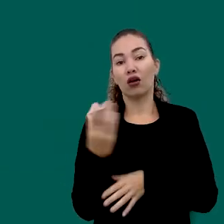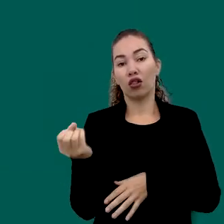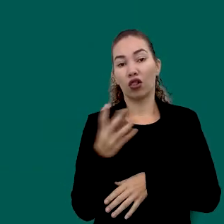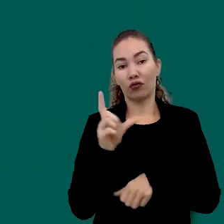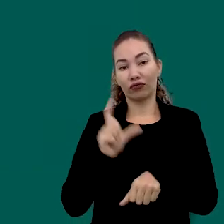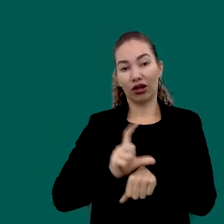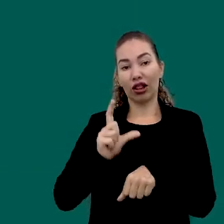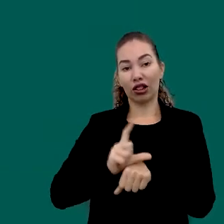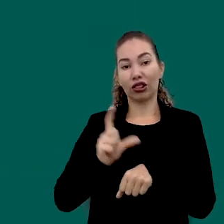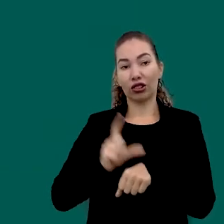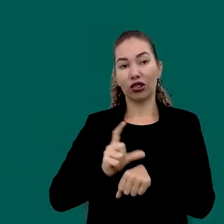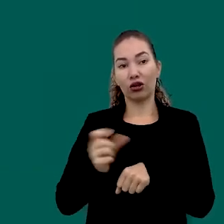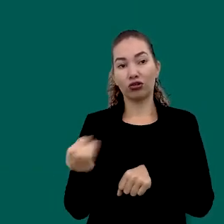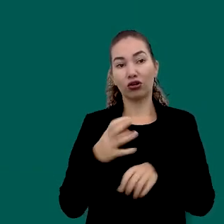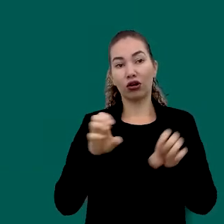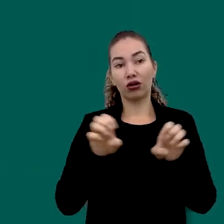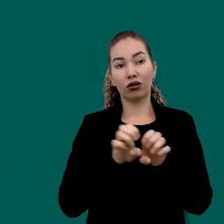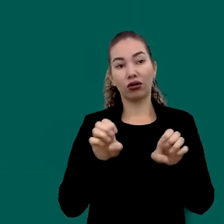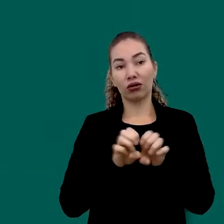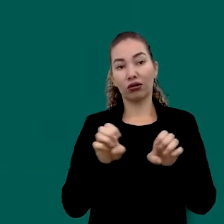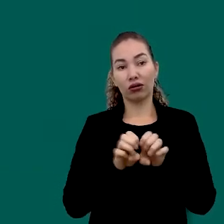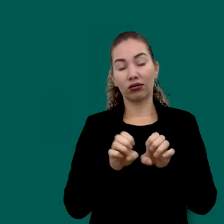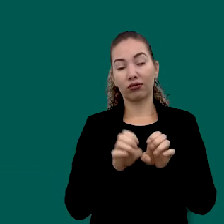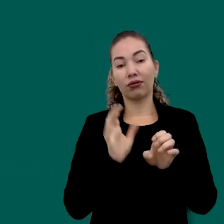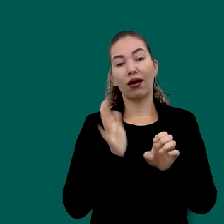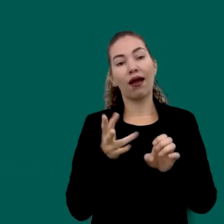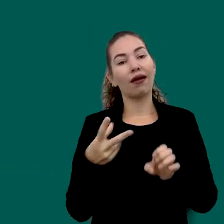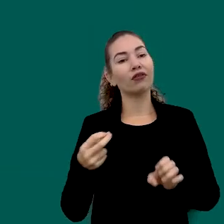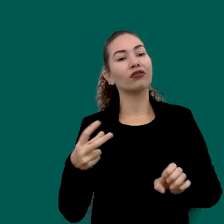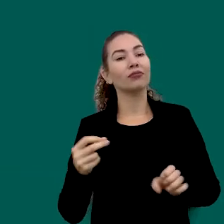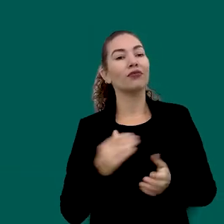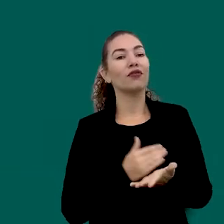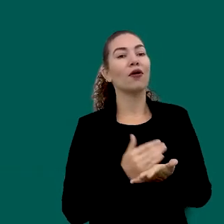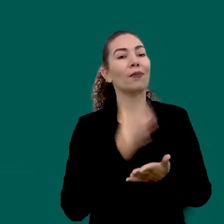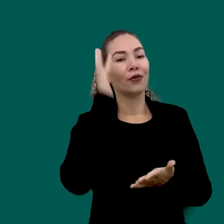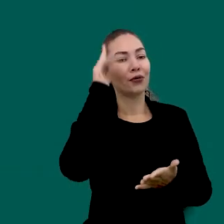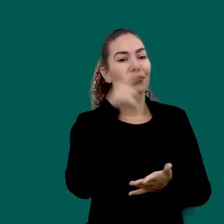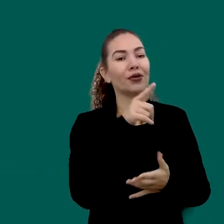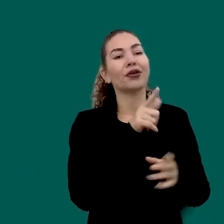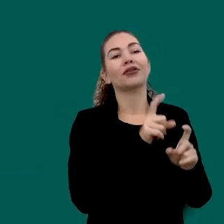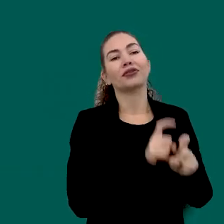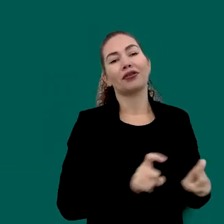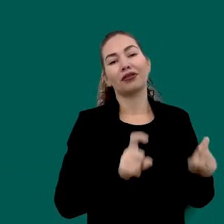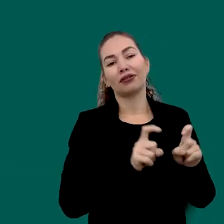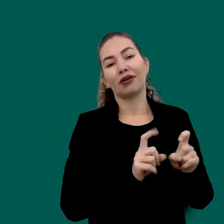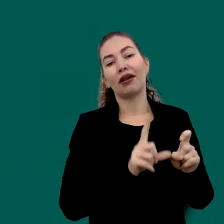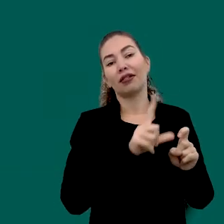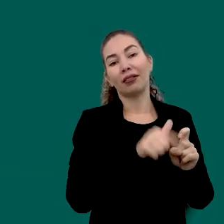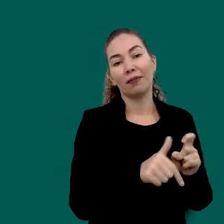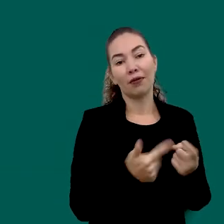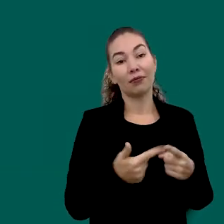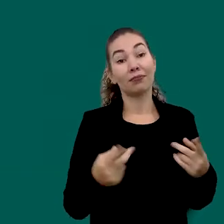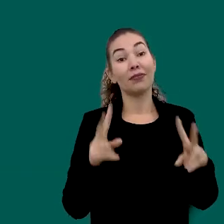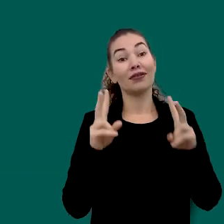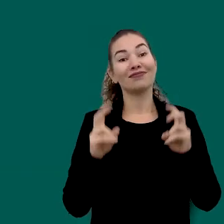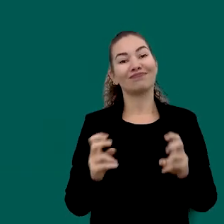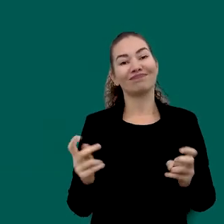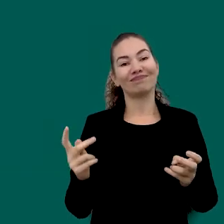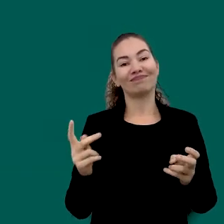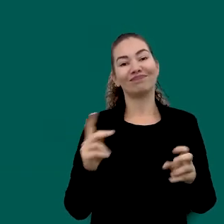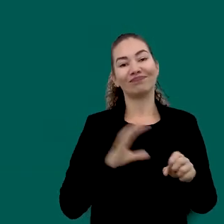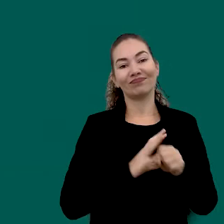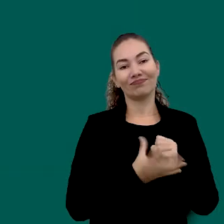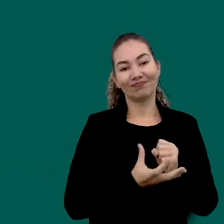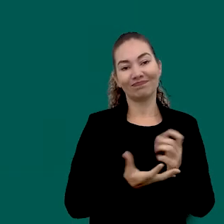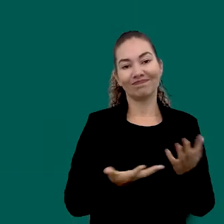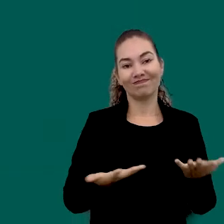né? Passando por uma nova estrutura e 2020 a gente começa a pensar no digital e tudo mais. Só que veio a questão da pandemia.